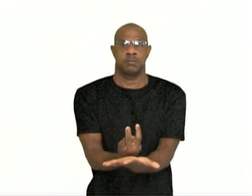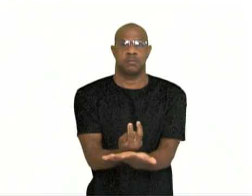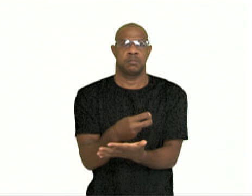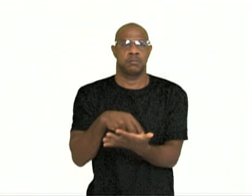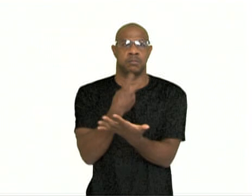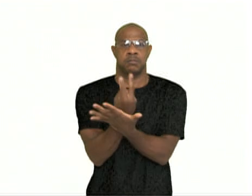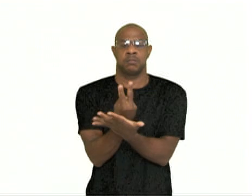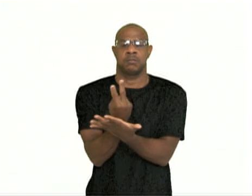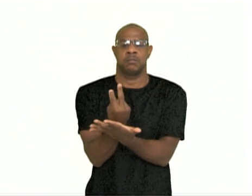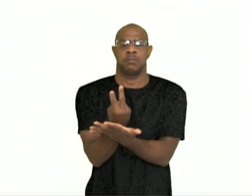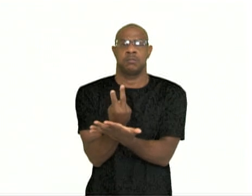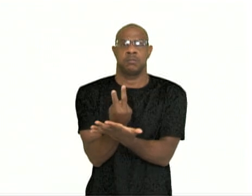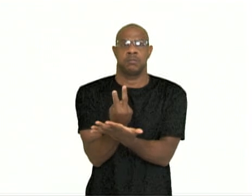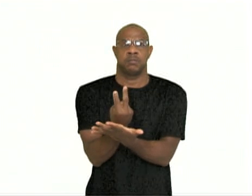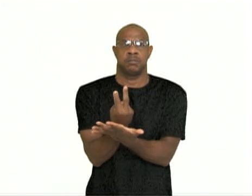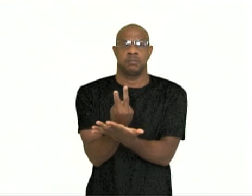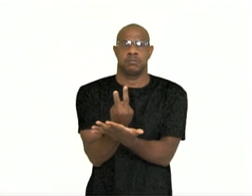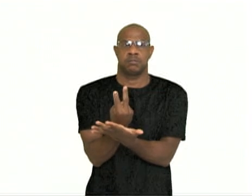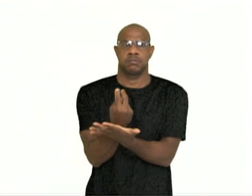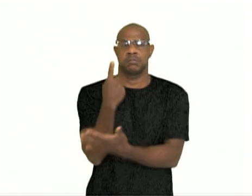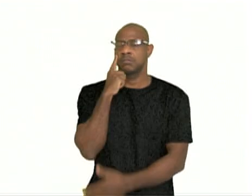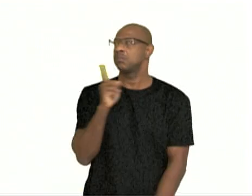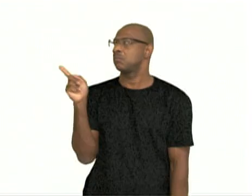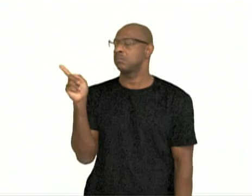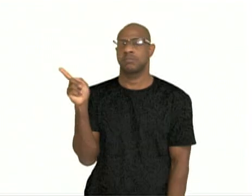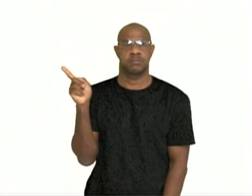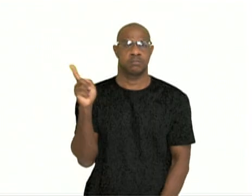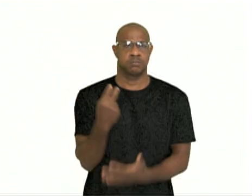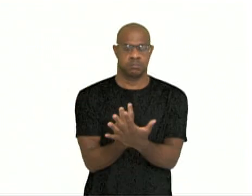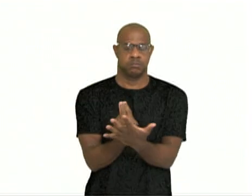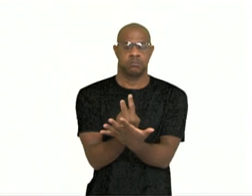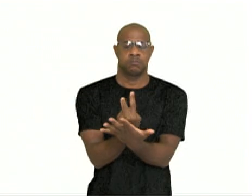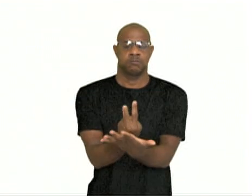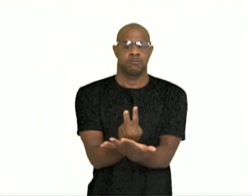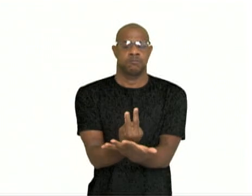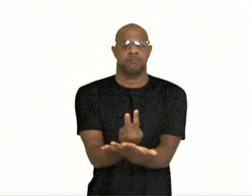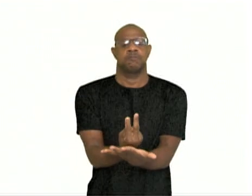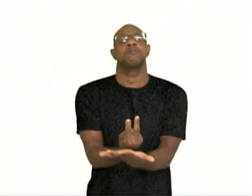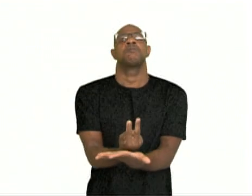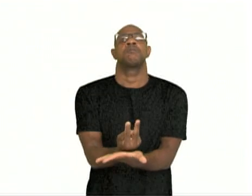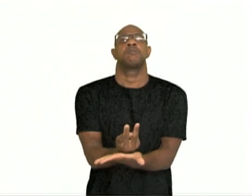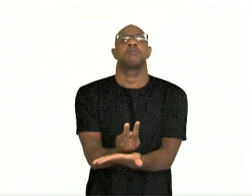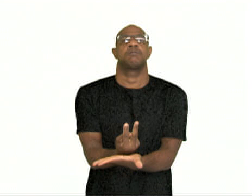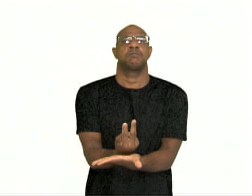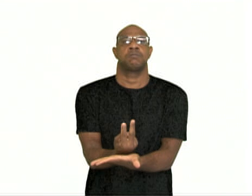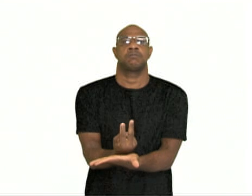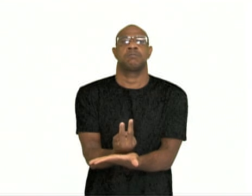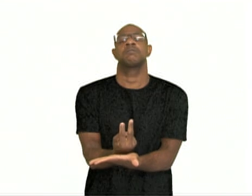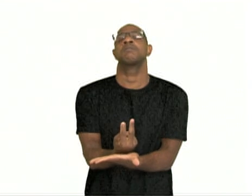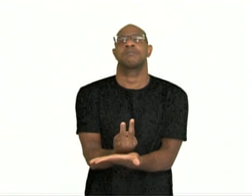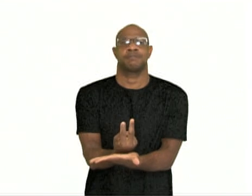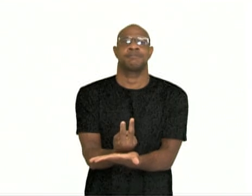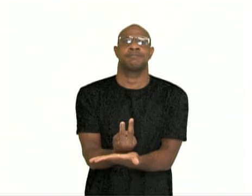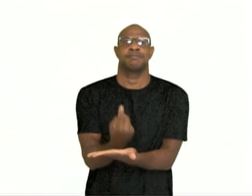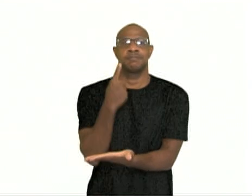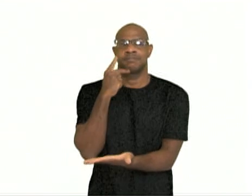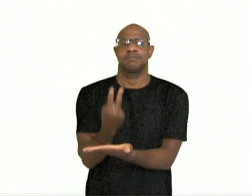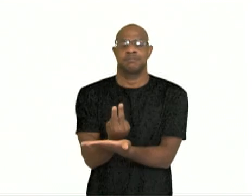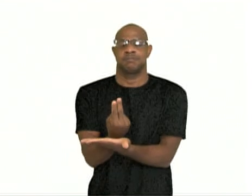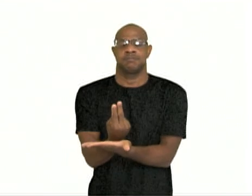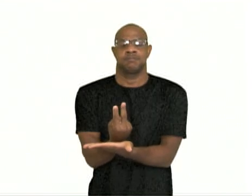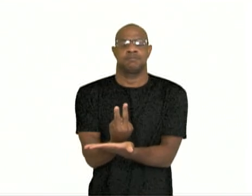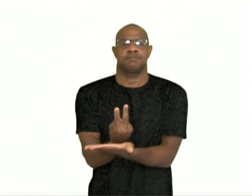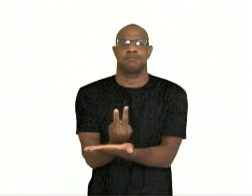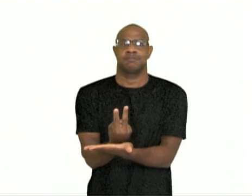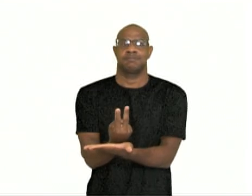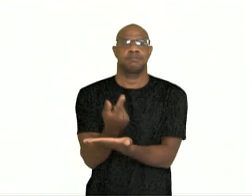e consigo manter o meu corpo bem no eixo, eu consigo fazer com que o centro de gravidade coincida com o eixo.